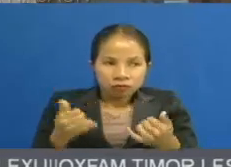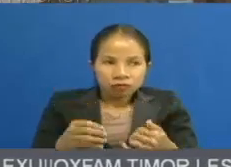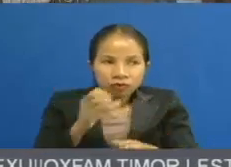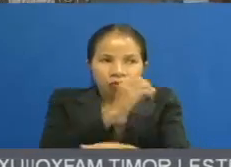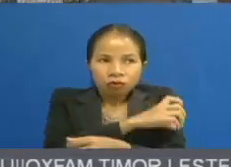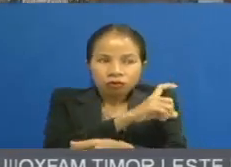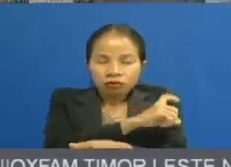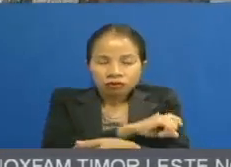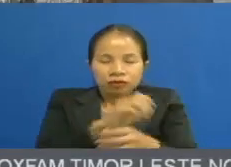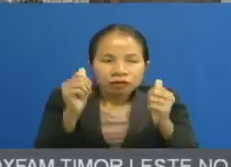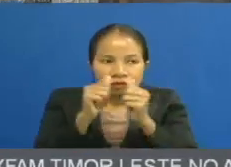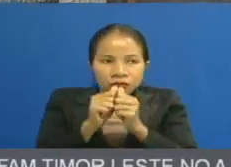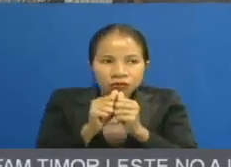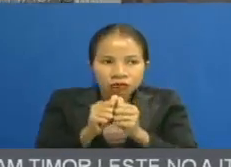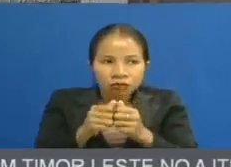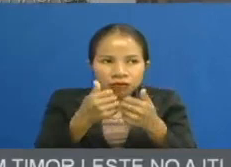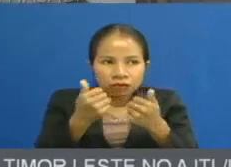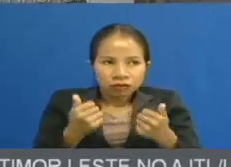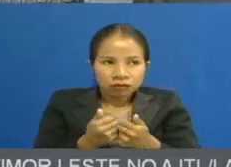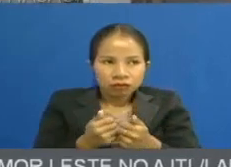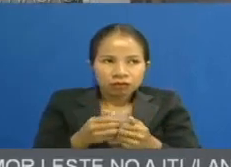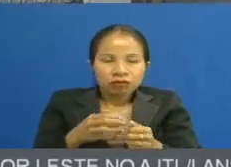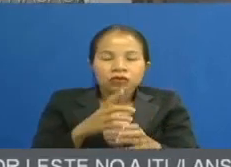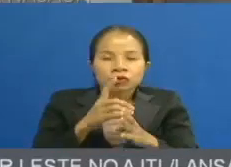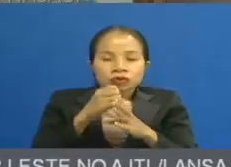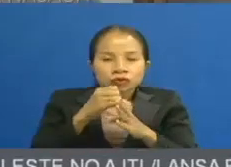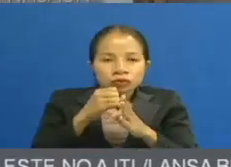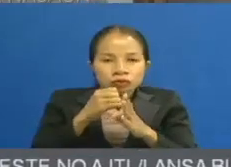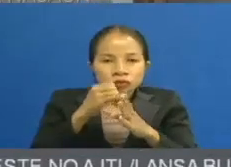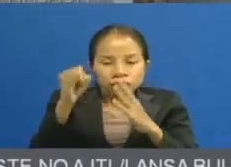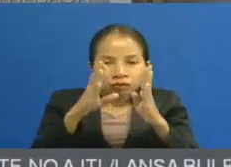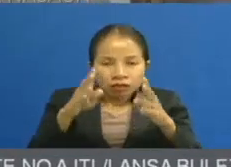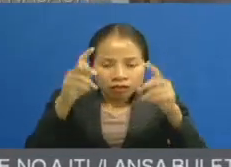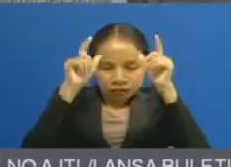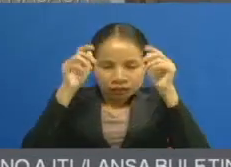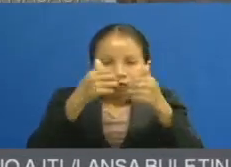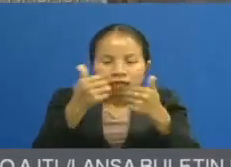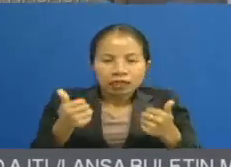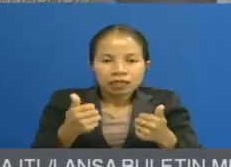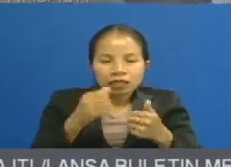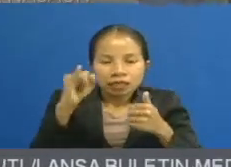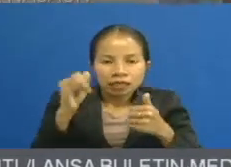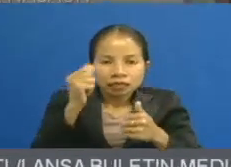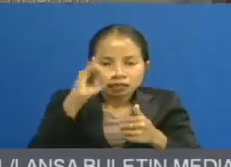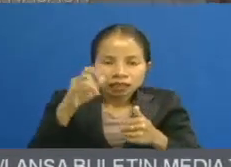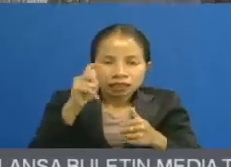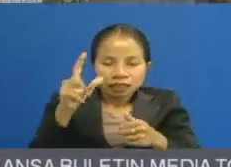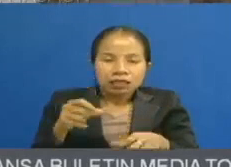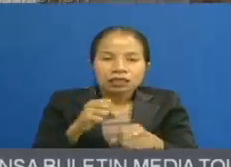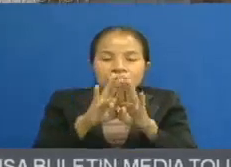hamuto com a Associação de Jornalistas Timor-Leste, a GTL, Lúcia, a minha parceria é muito com o tal lançamento vai ter um